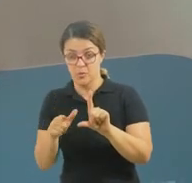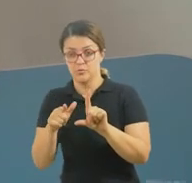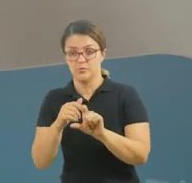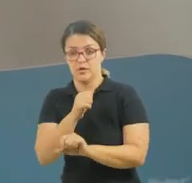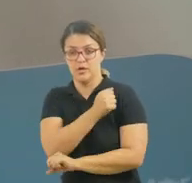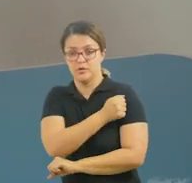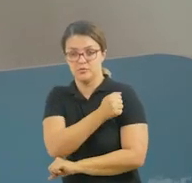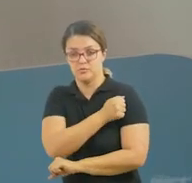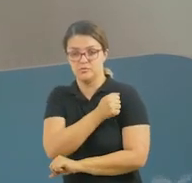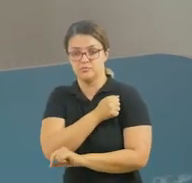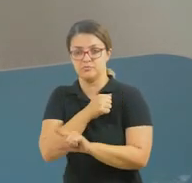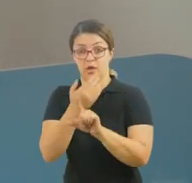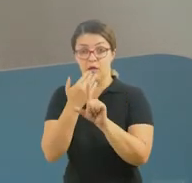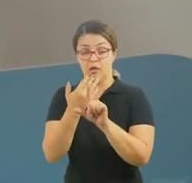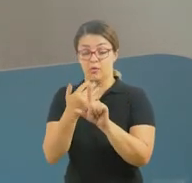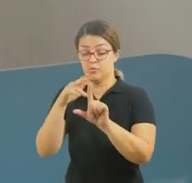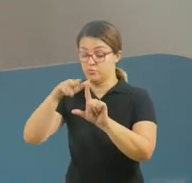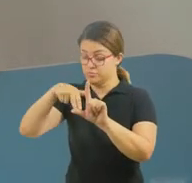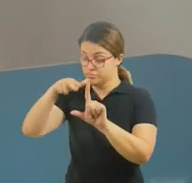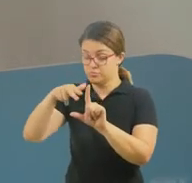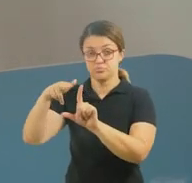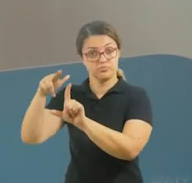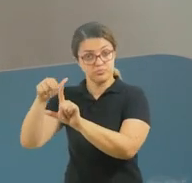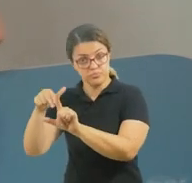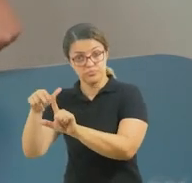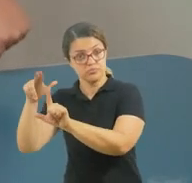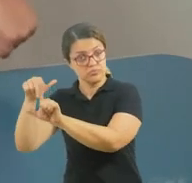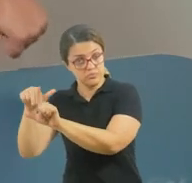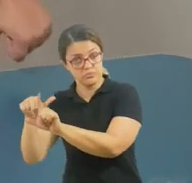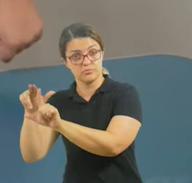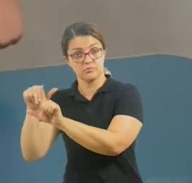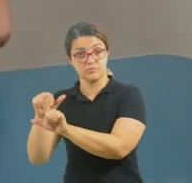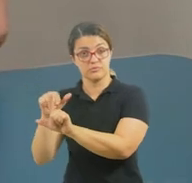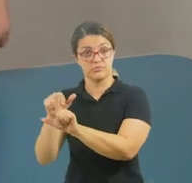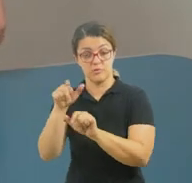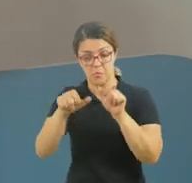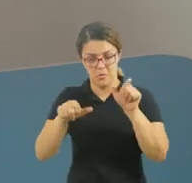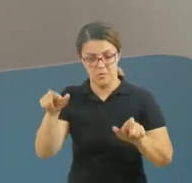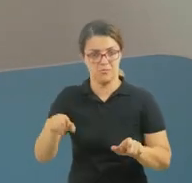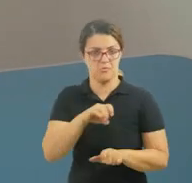vai pintar, assim como o primeiro, a temperatura de cada um.